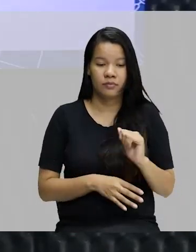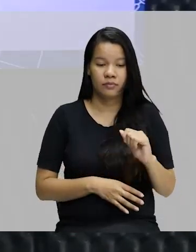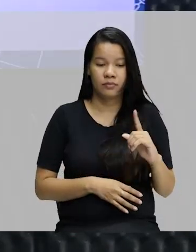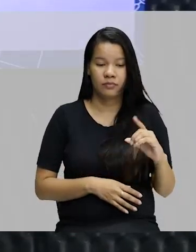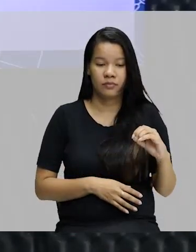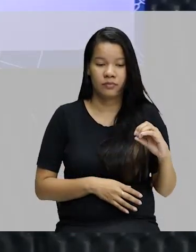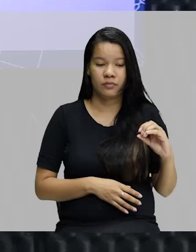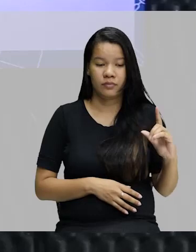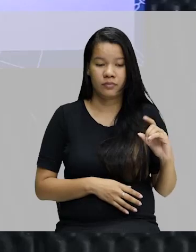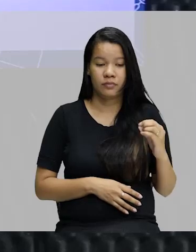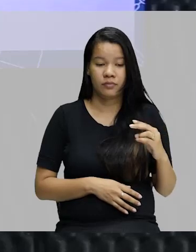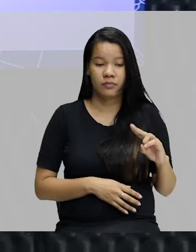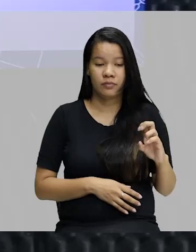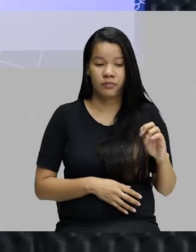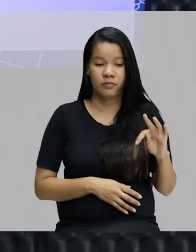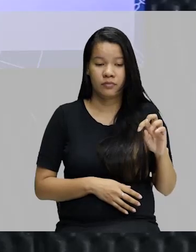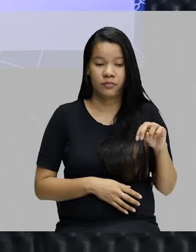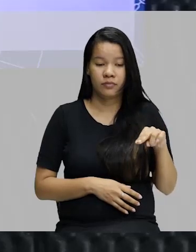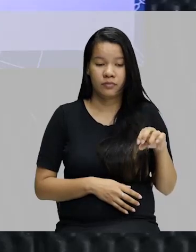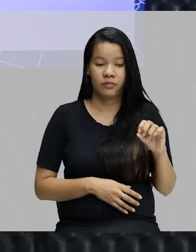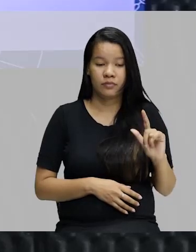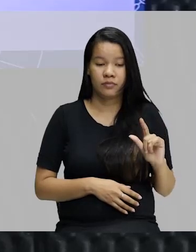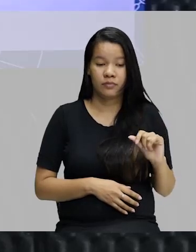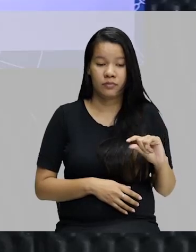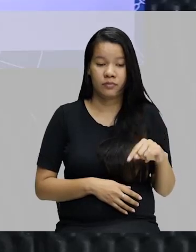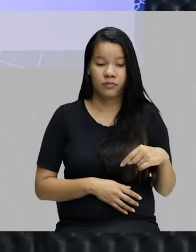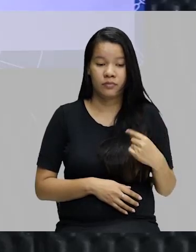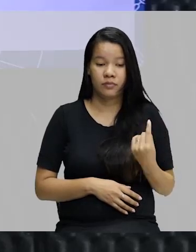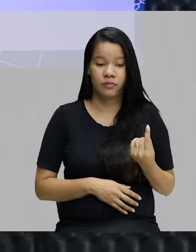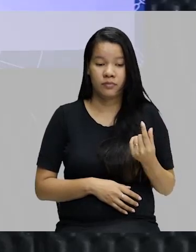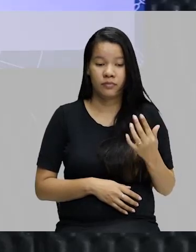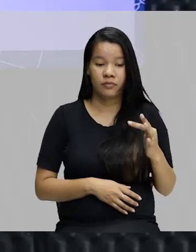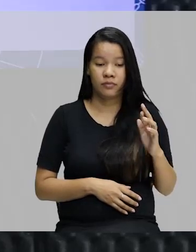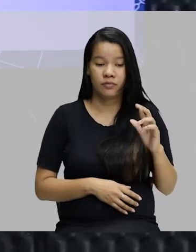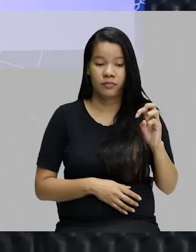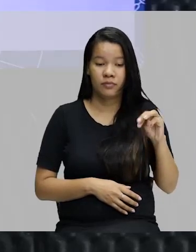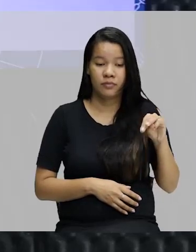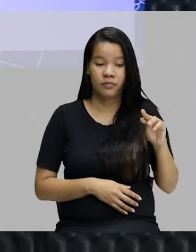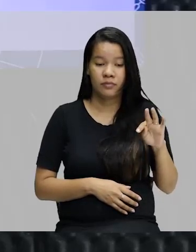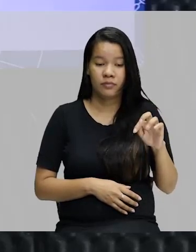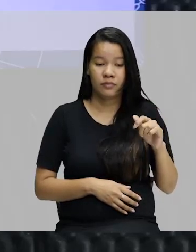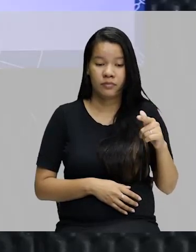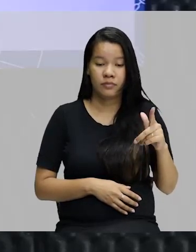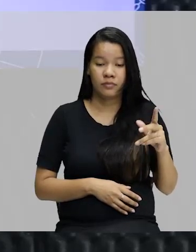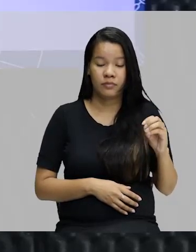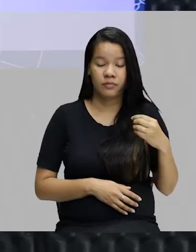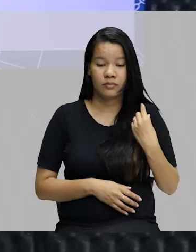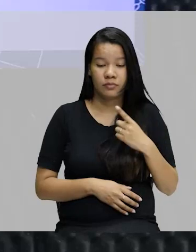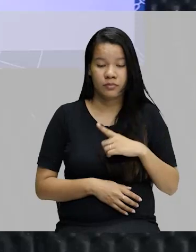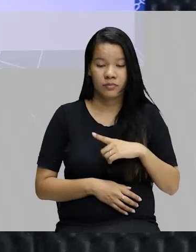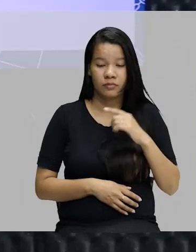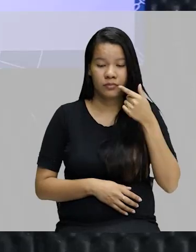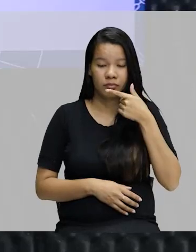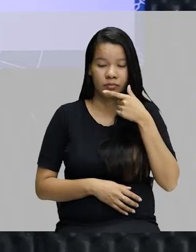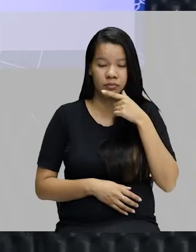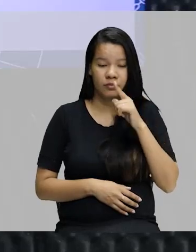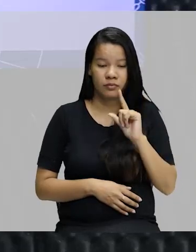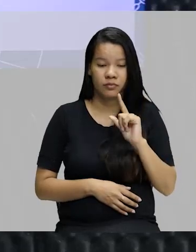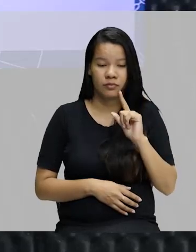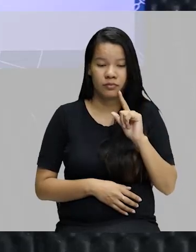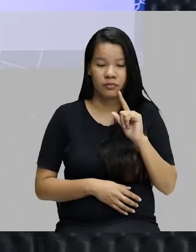ao etanol. Depois a fermentação desse melaço, vamos obter um